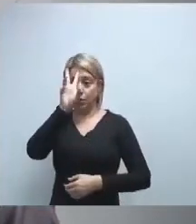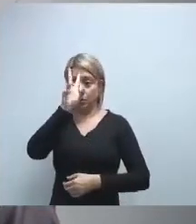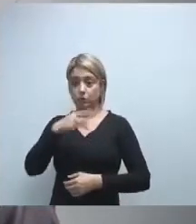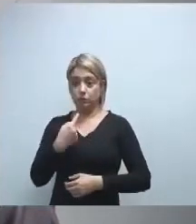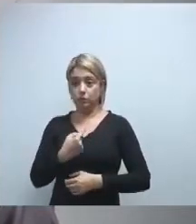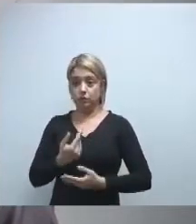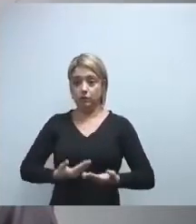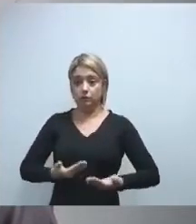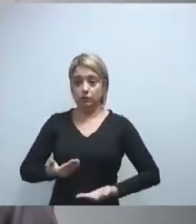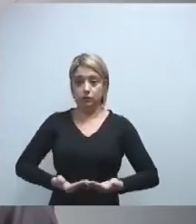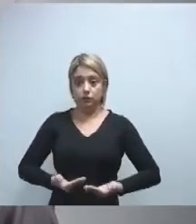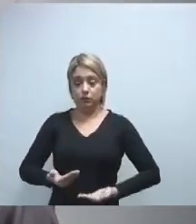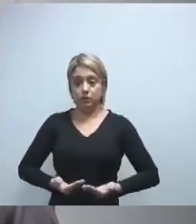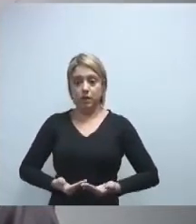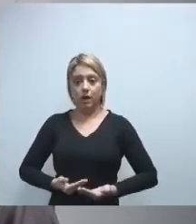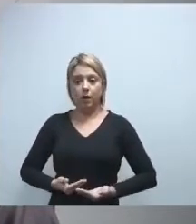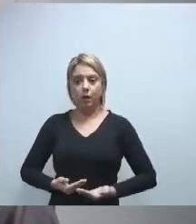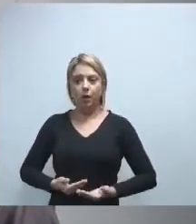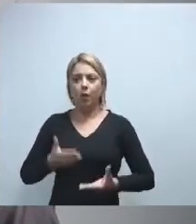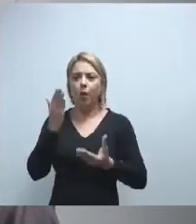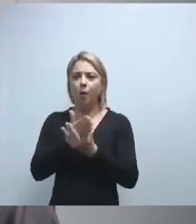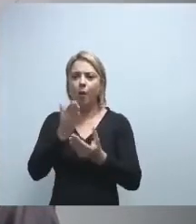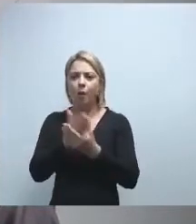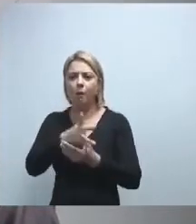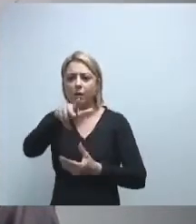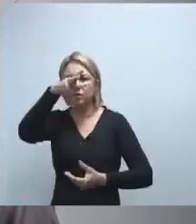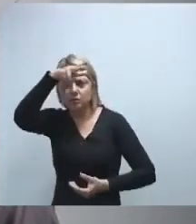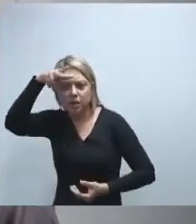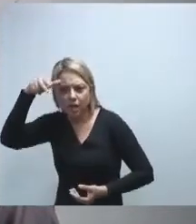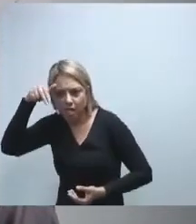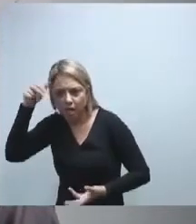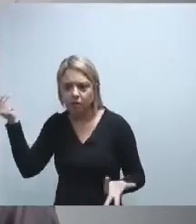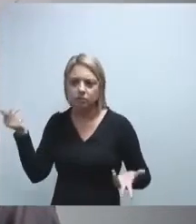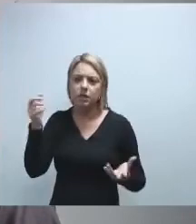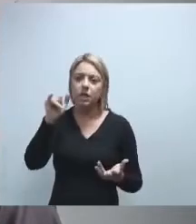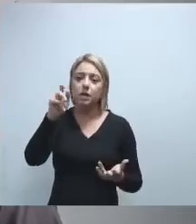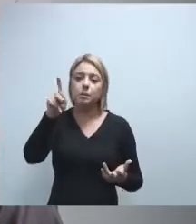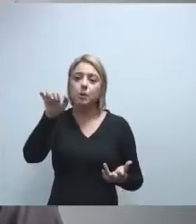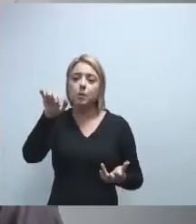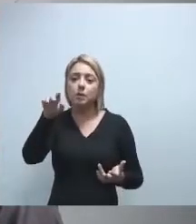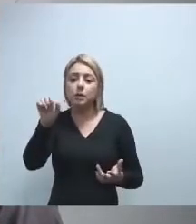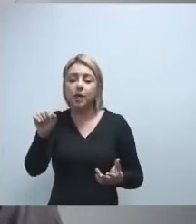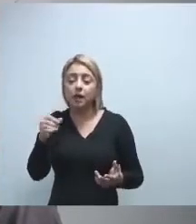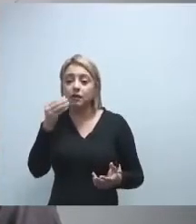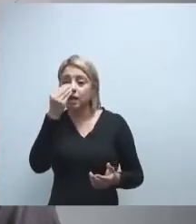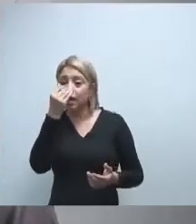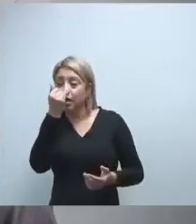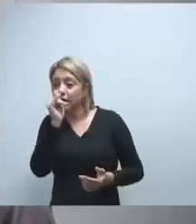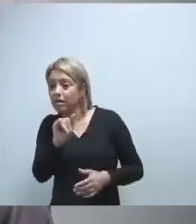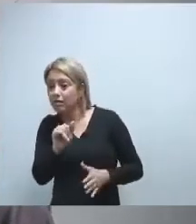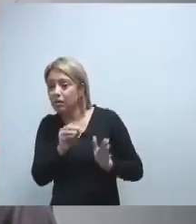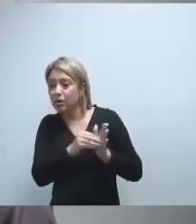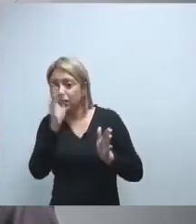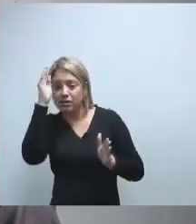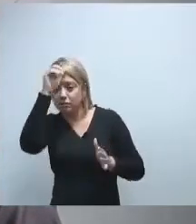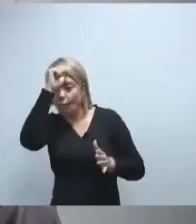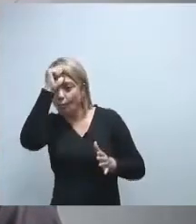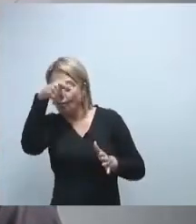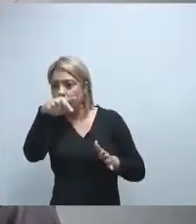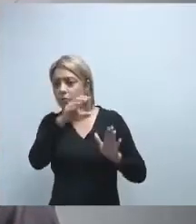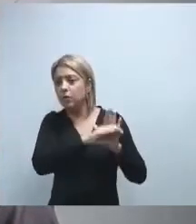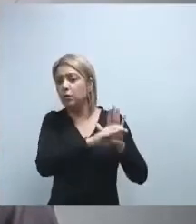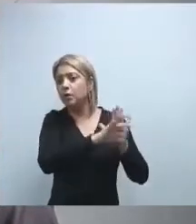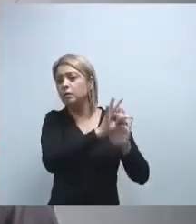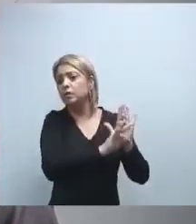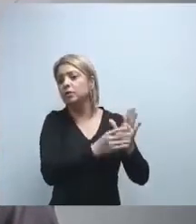funcional processa o prefeito por ato de improbidade ignorando um termo de ajustamento de conduta que o colega que